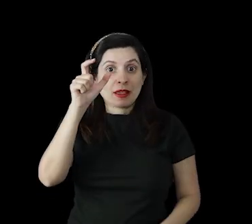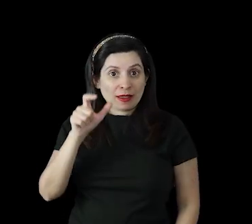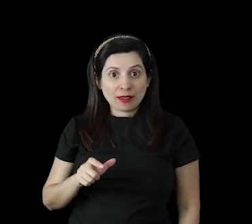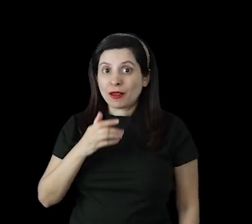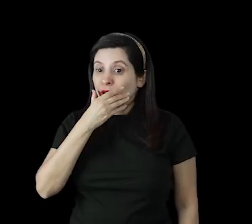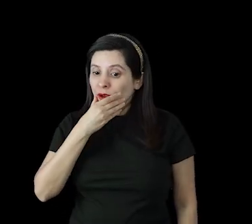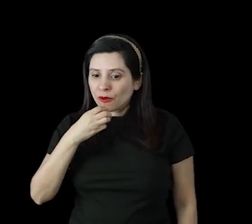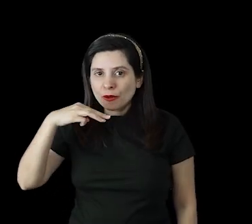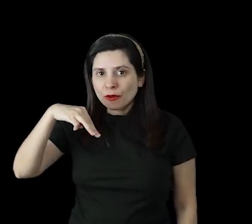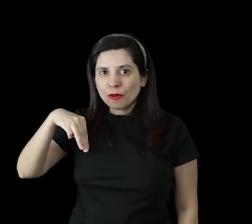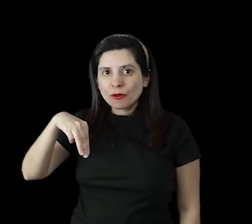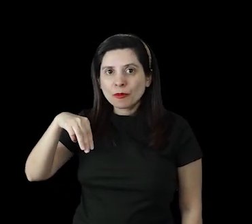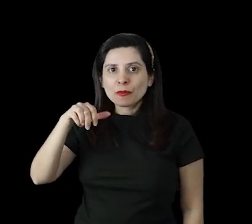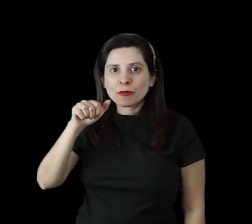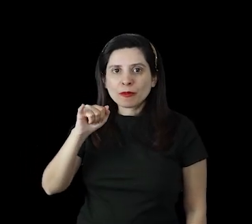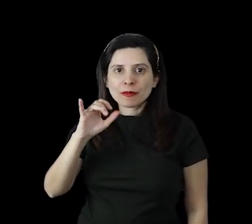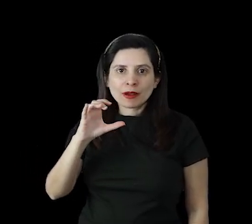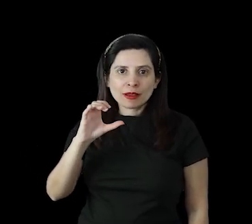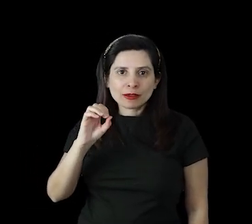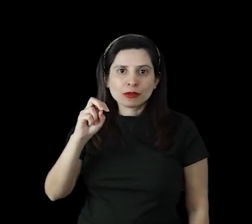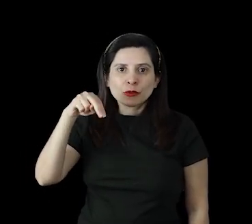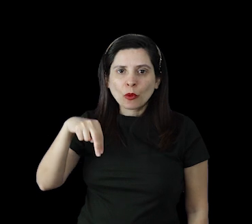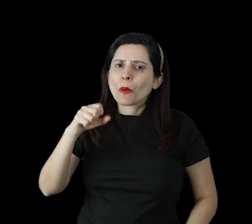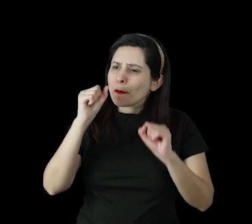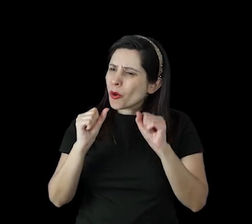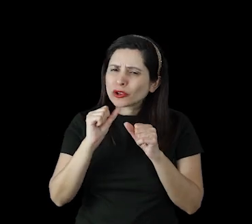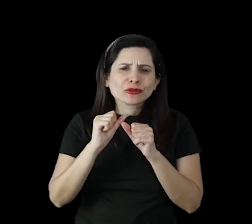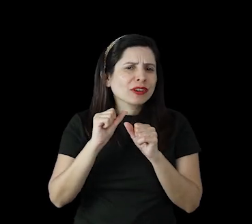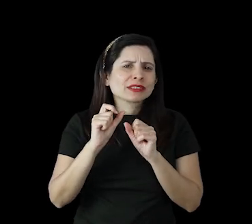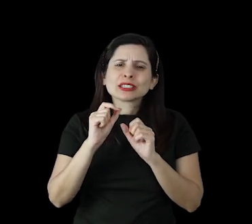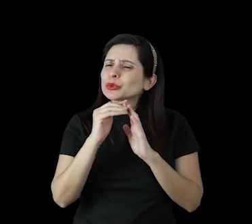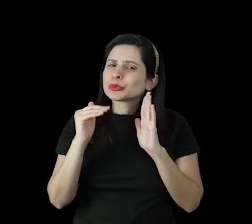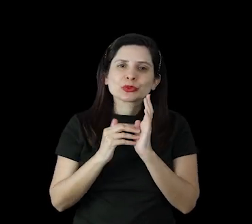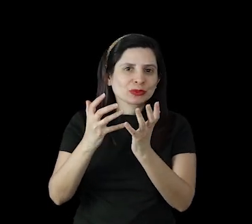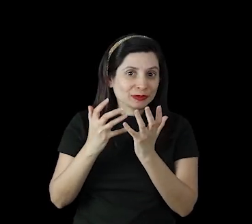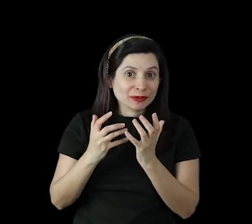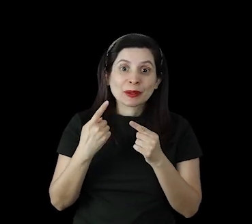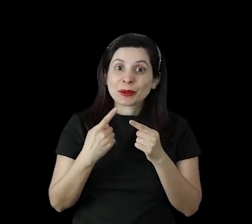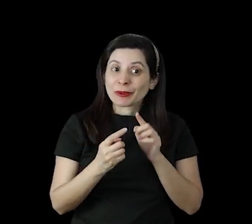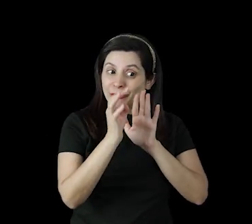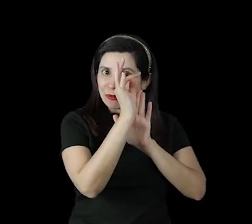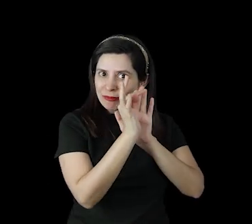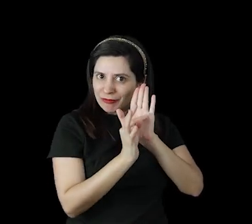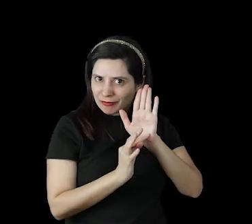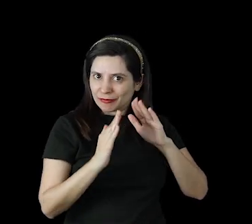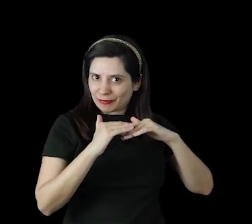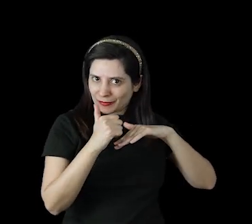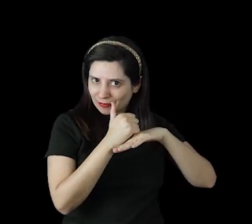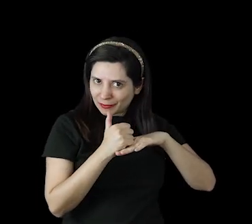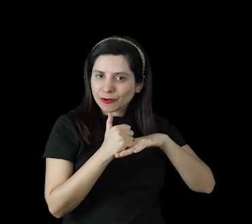quiser, porque o roteirista ele já conseguiu colocar a gente dentro daquela